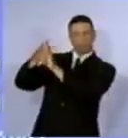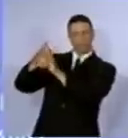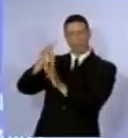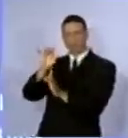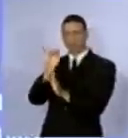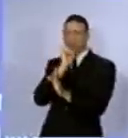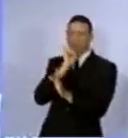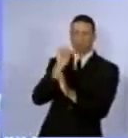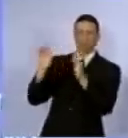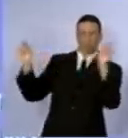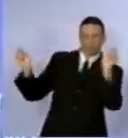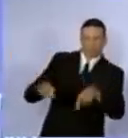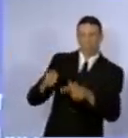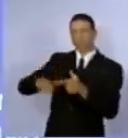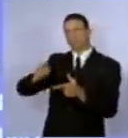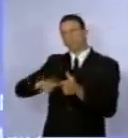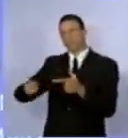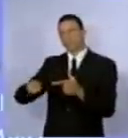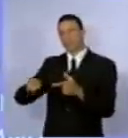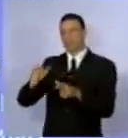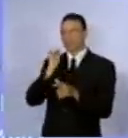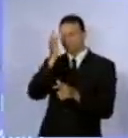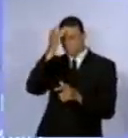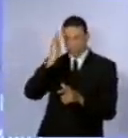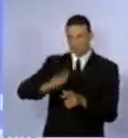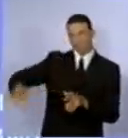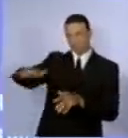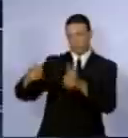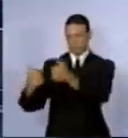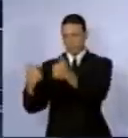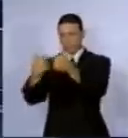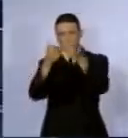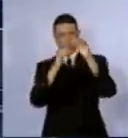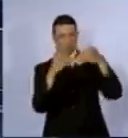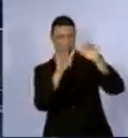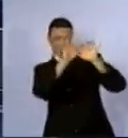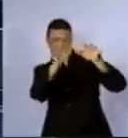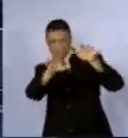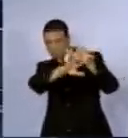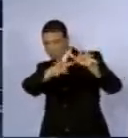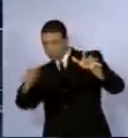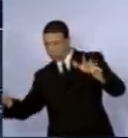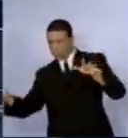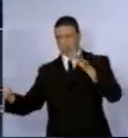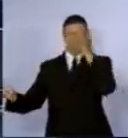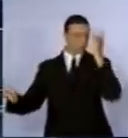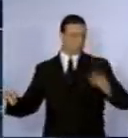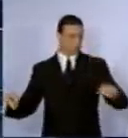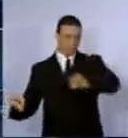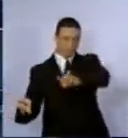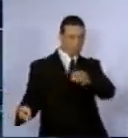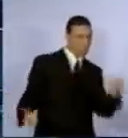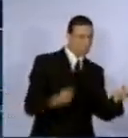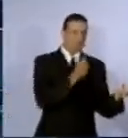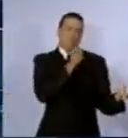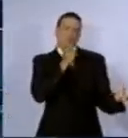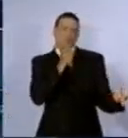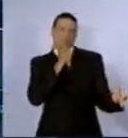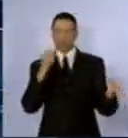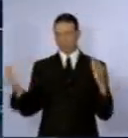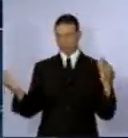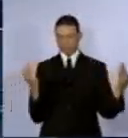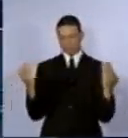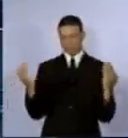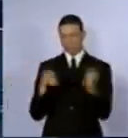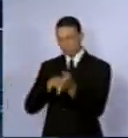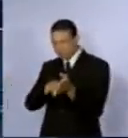seja, duas vezes maior a chance de uma pessoa que vive perto desses campos do que uma pessoa que não viveu perto desses campos. Também existe